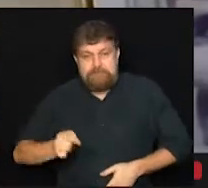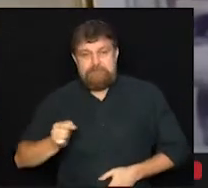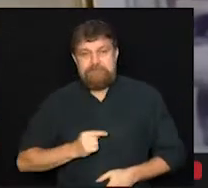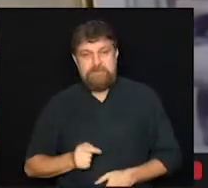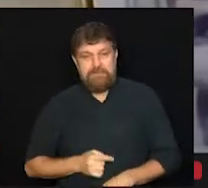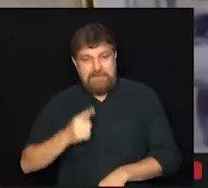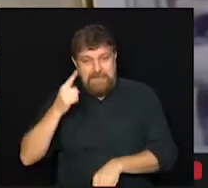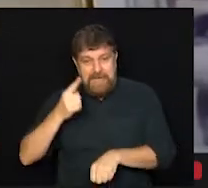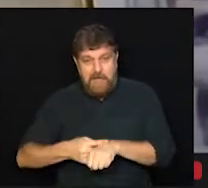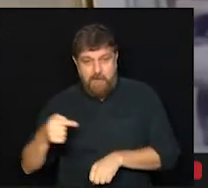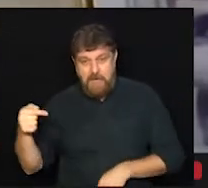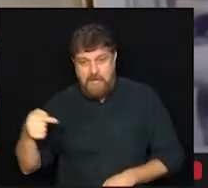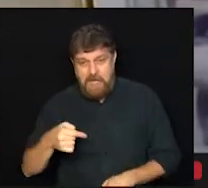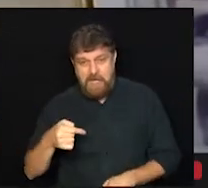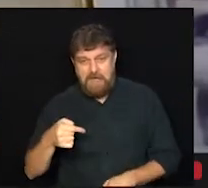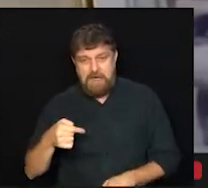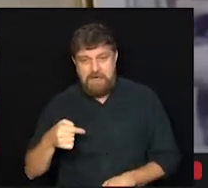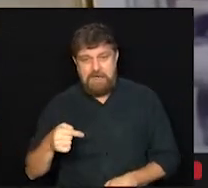nascem com